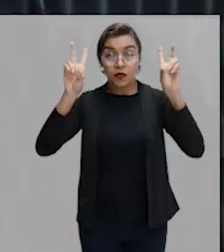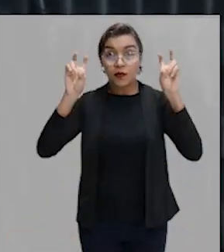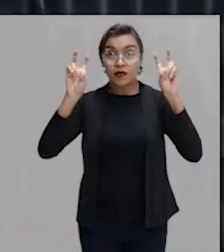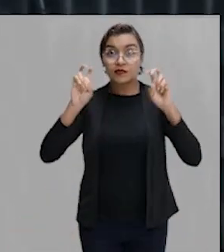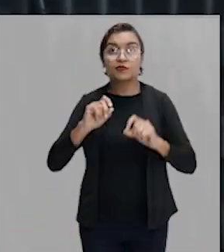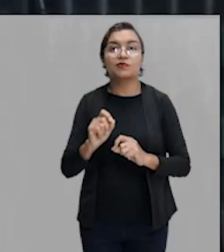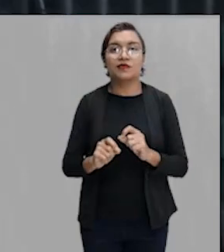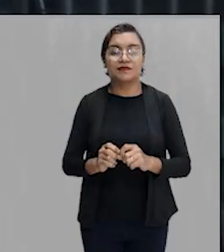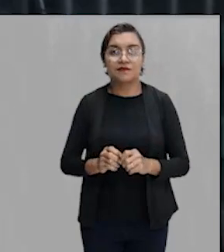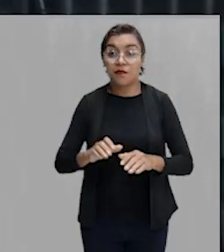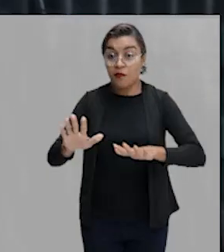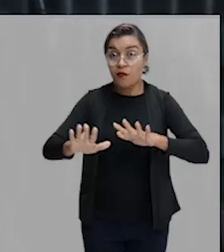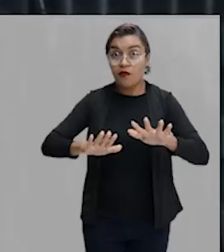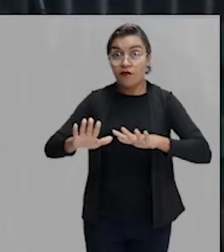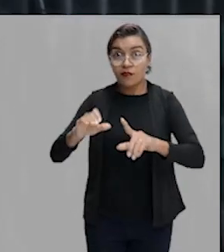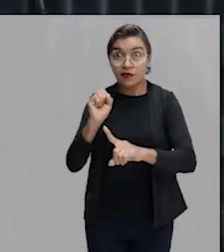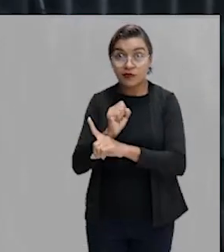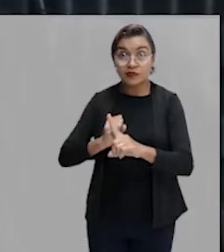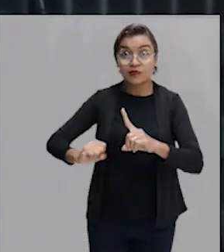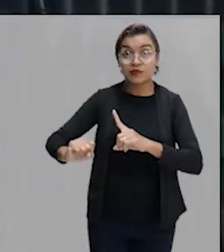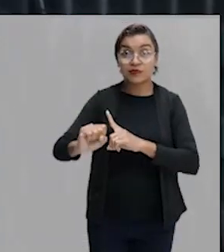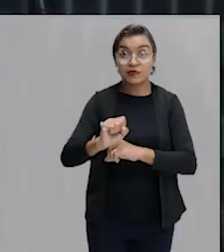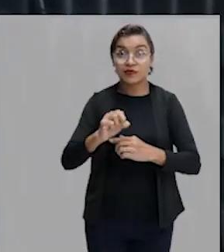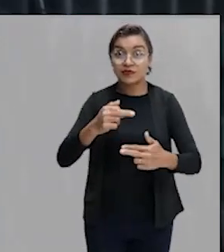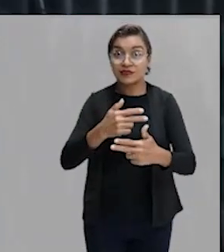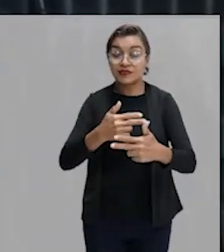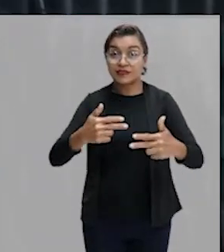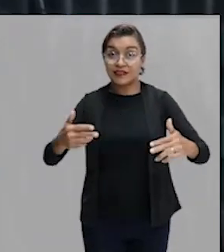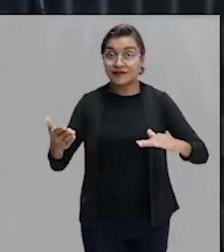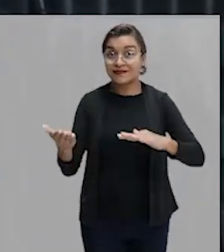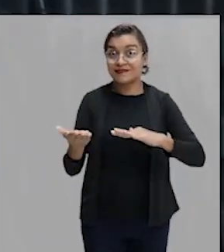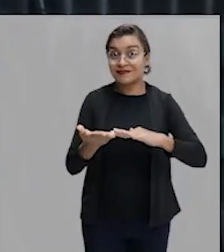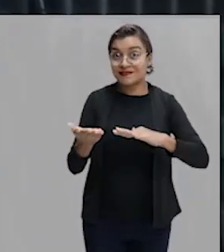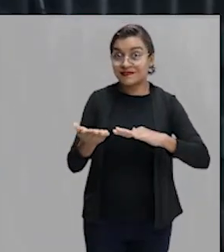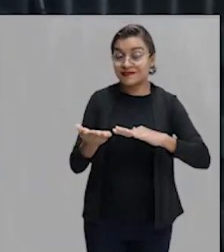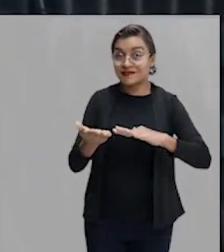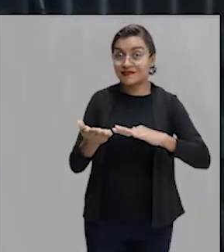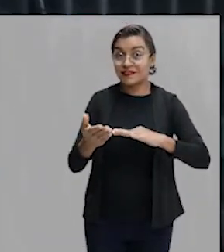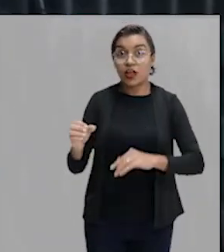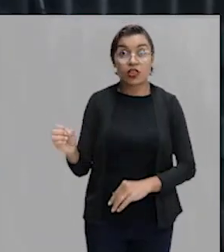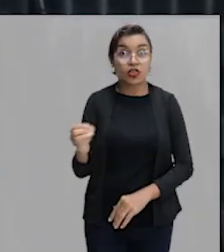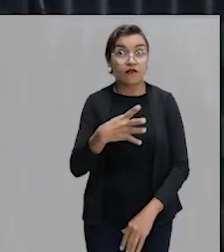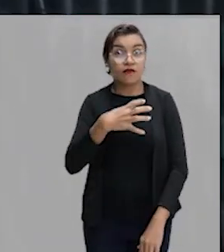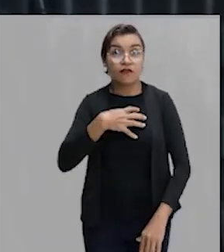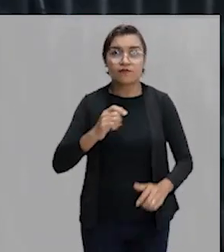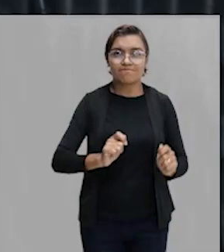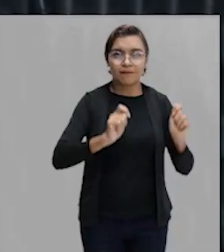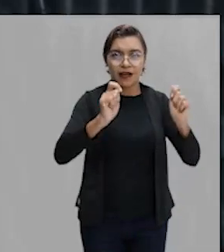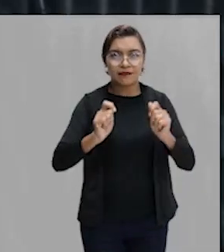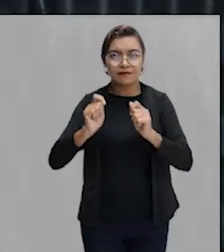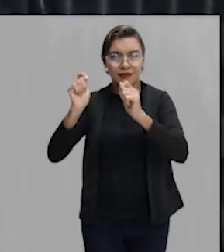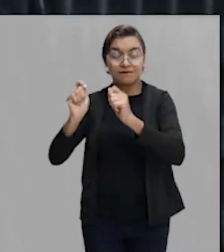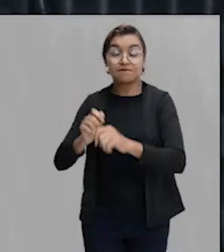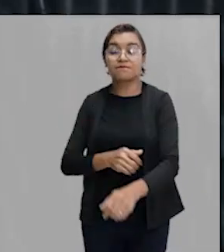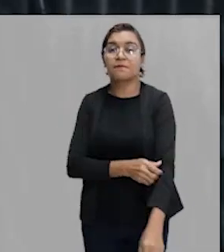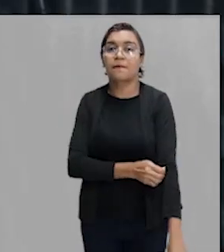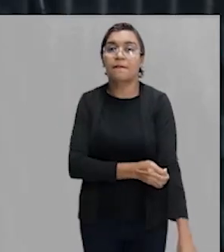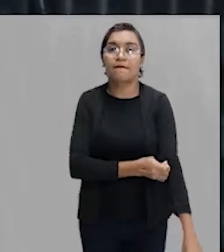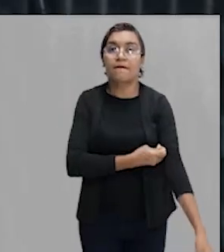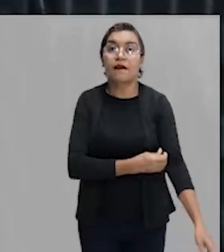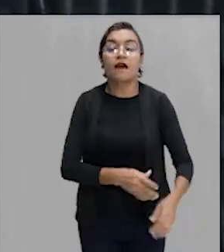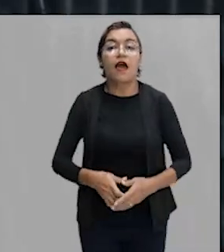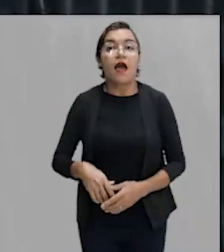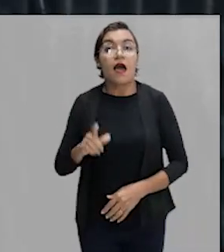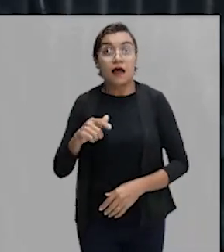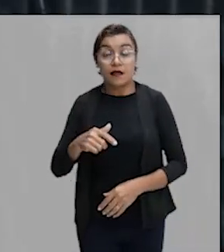assunto movimentos sociais na contemporaneidade, novas formas de mobilização. Essa aqui é